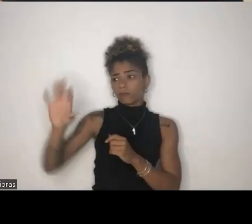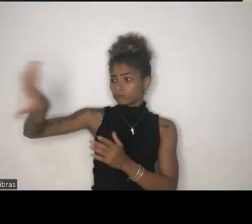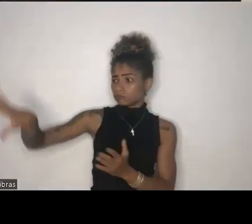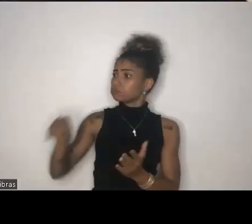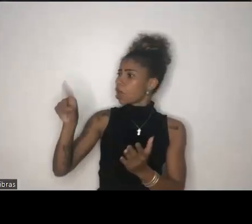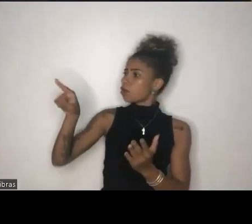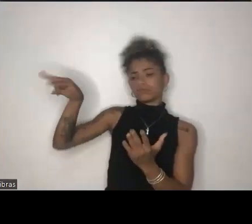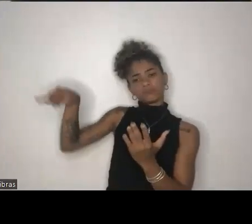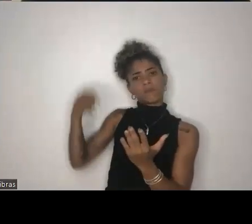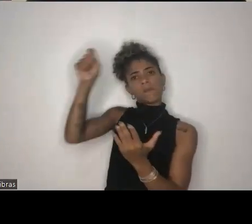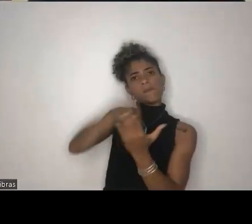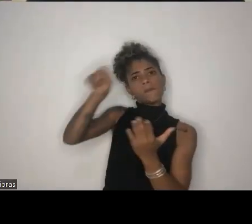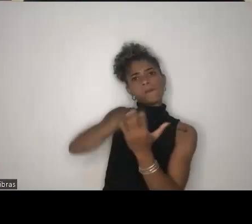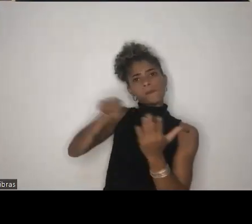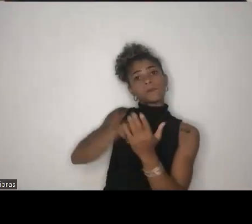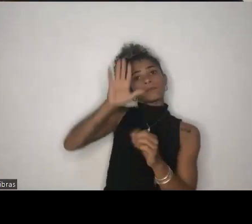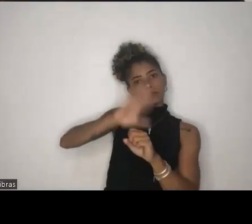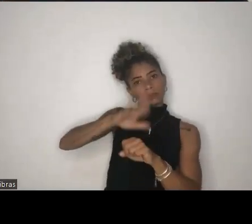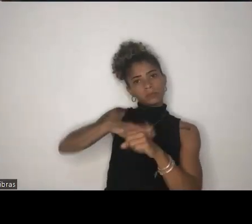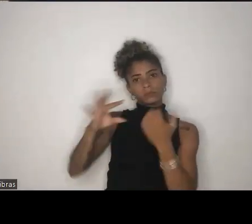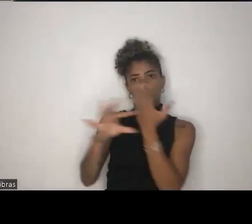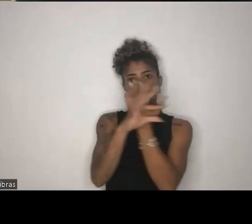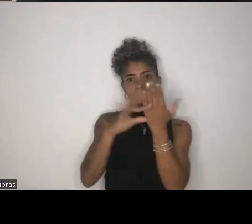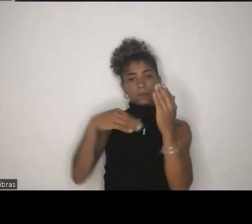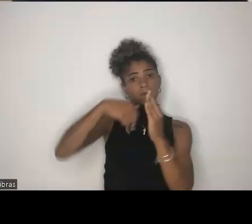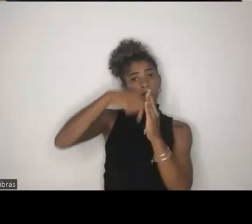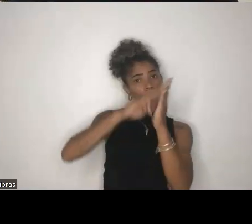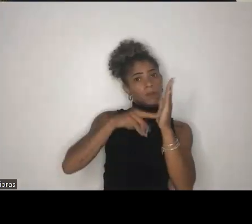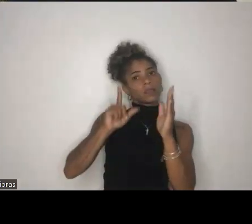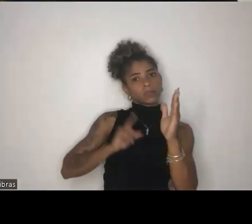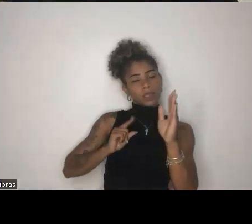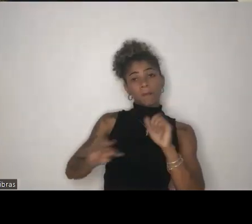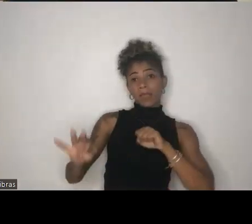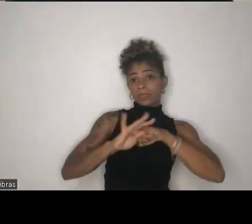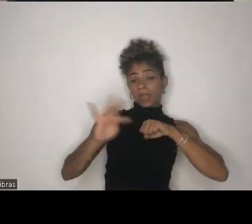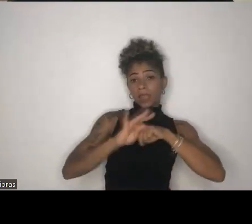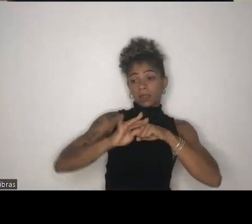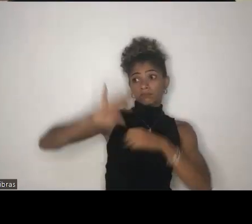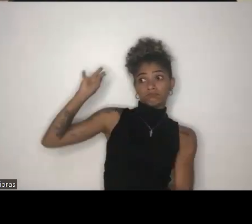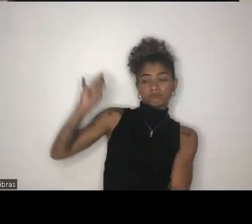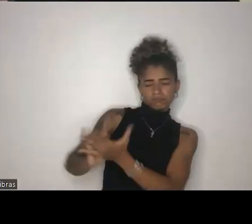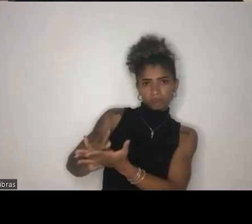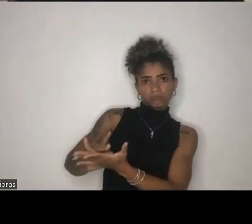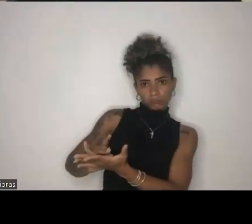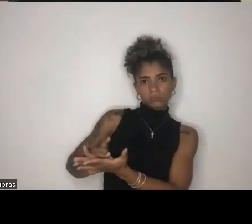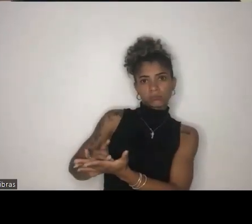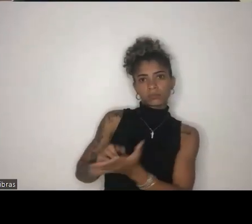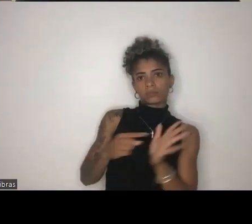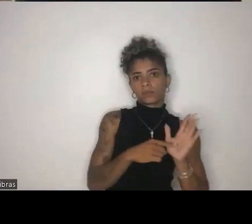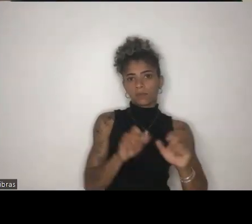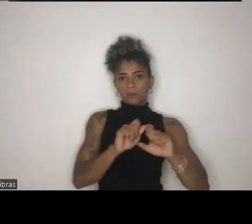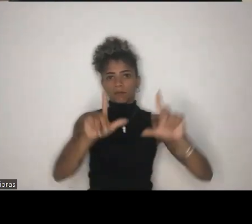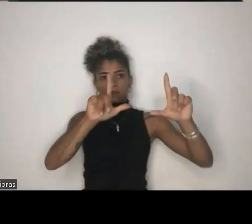cara vádio que é um pintor que tem uma técnica realista ao extremo aí eu mostro para vocês uma cópia que eu fiz do